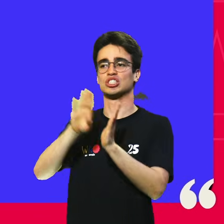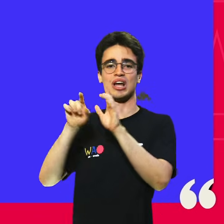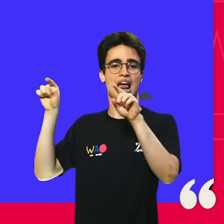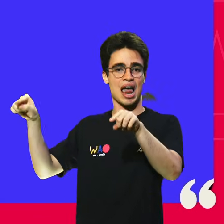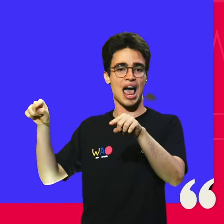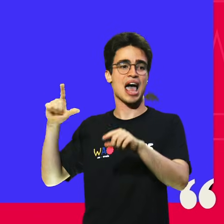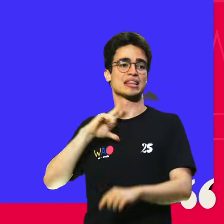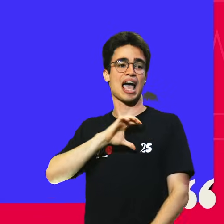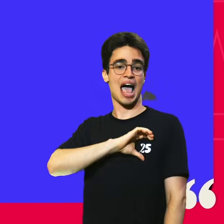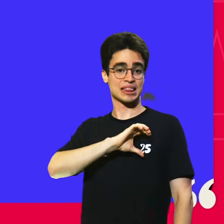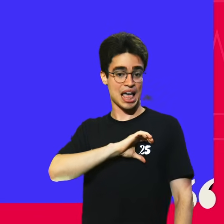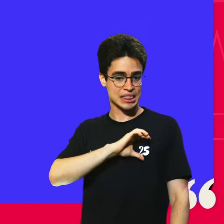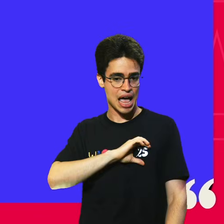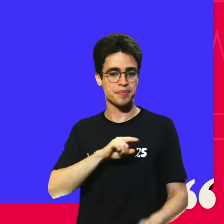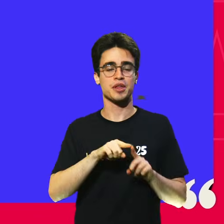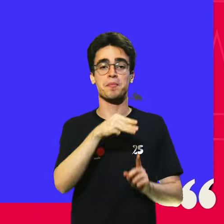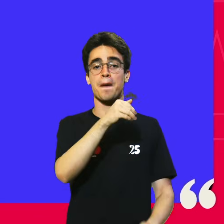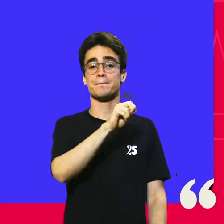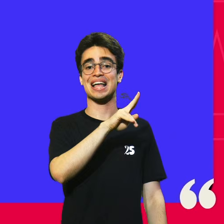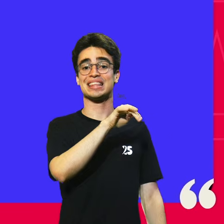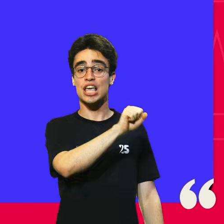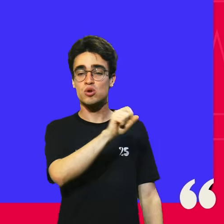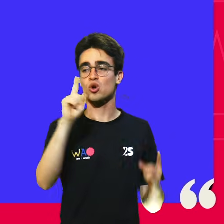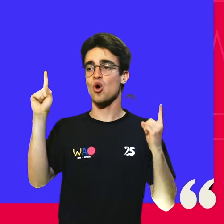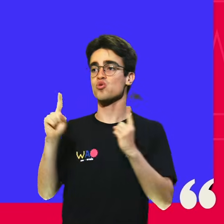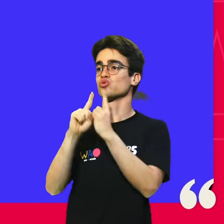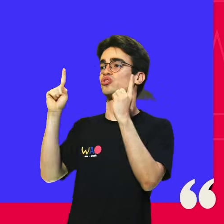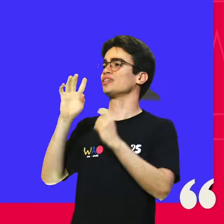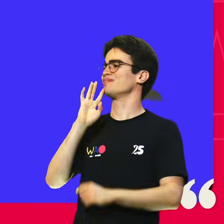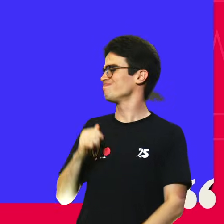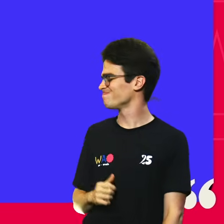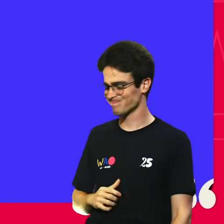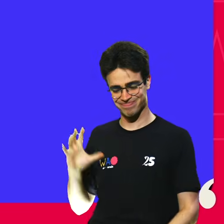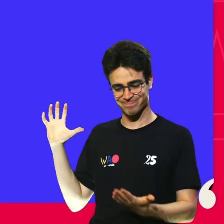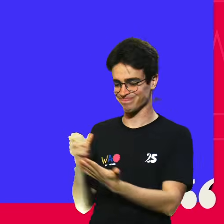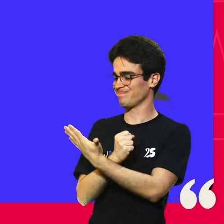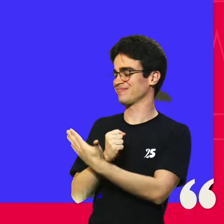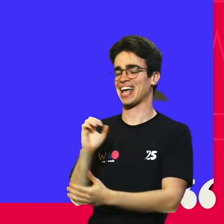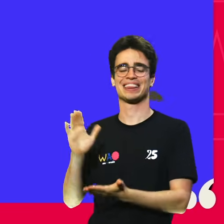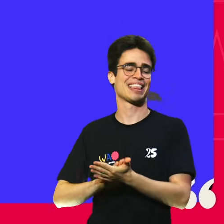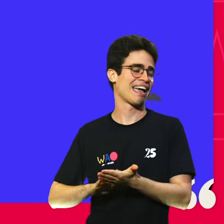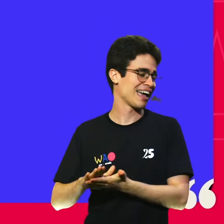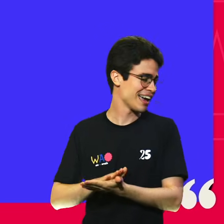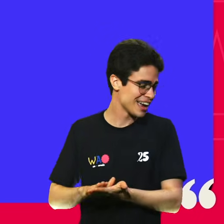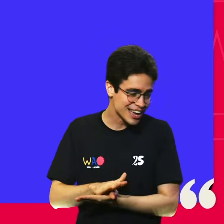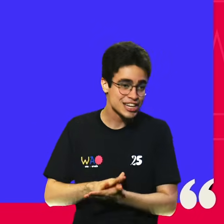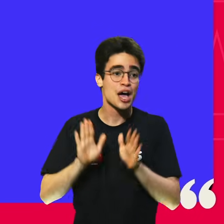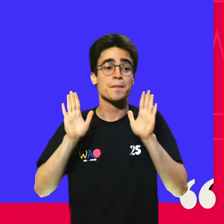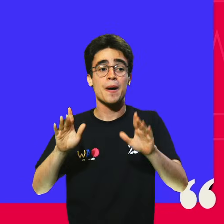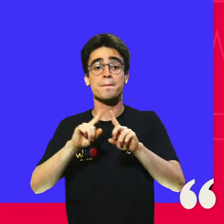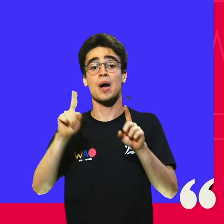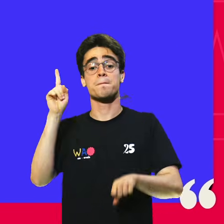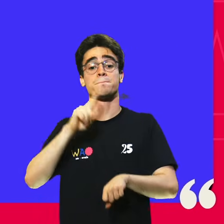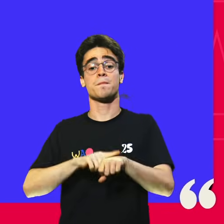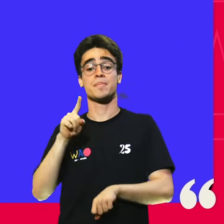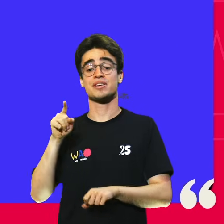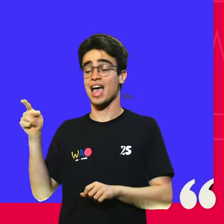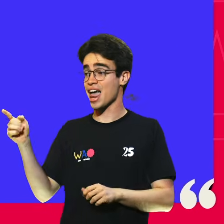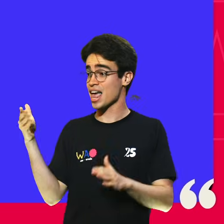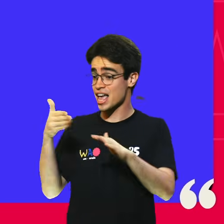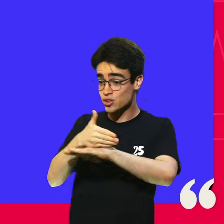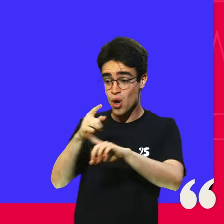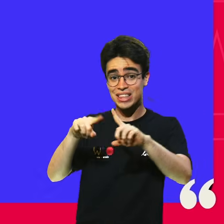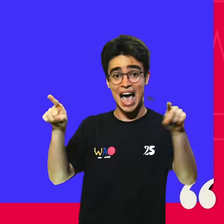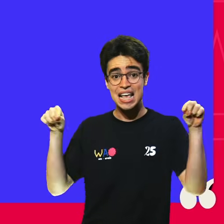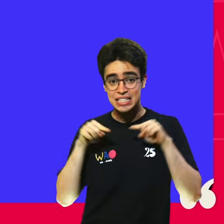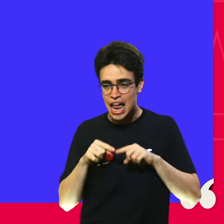Mateus a conheceu. Naquele tempo não deu match, não rolou nada. Mas quando a Gabriela entrou na sala, eu e a